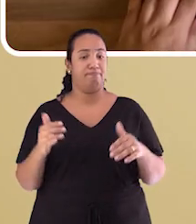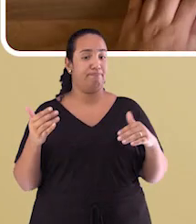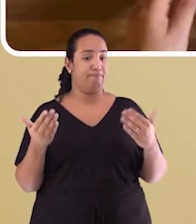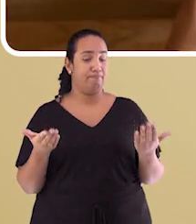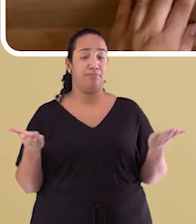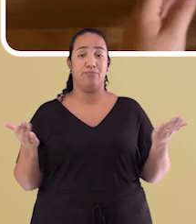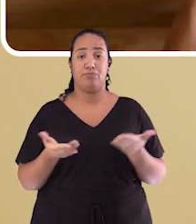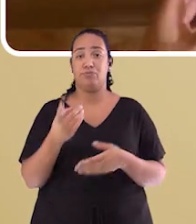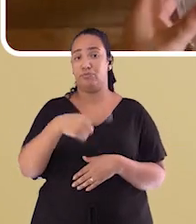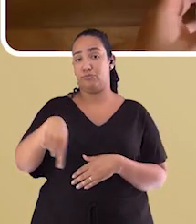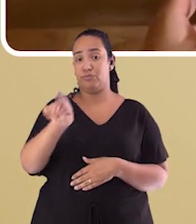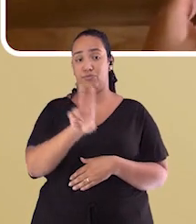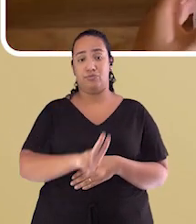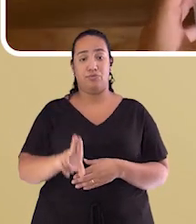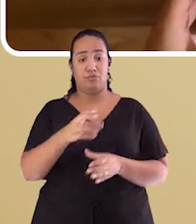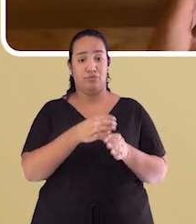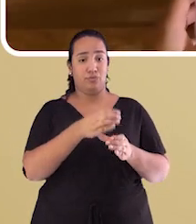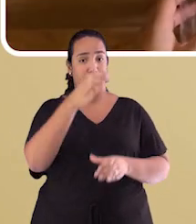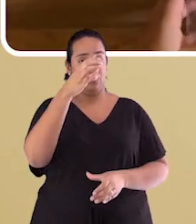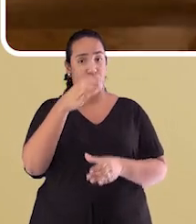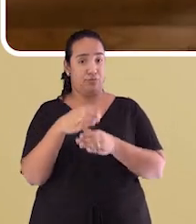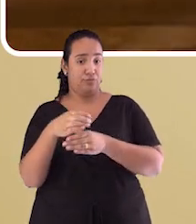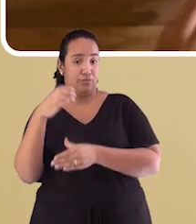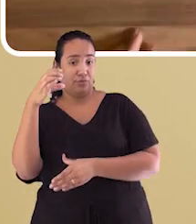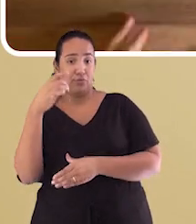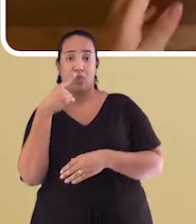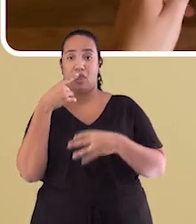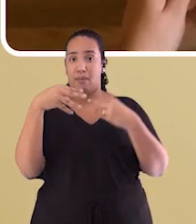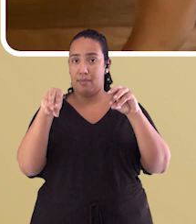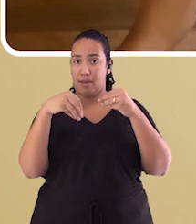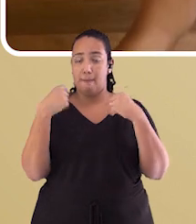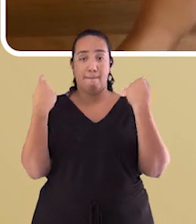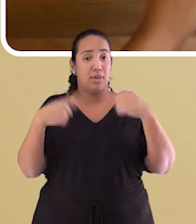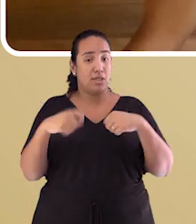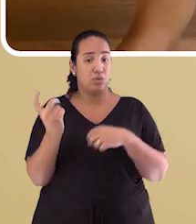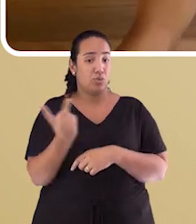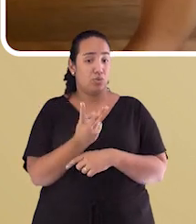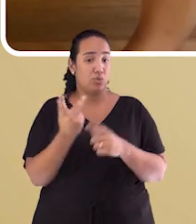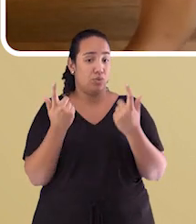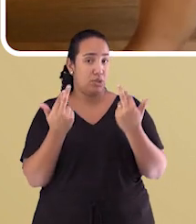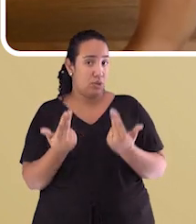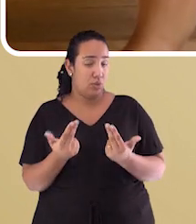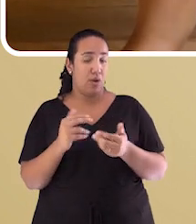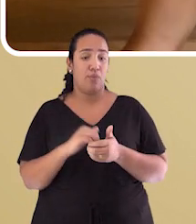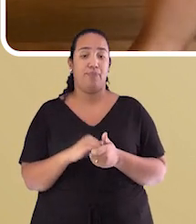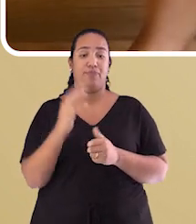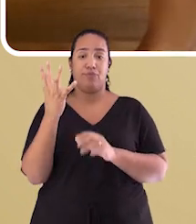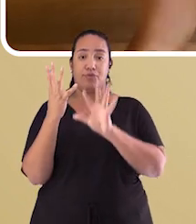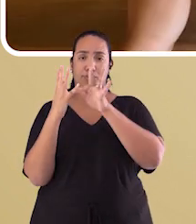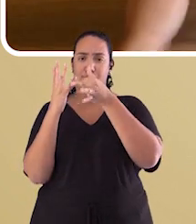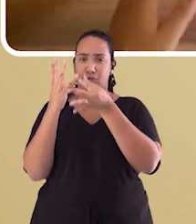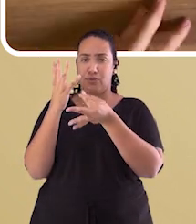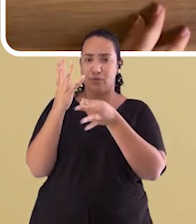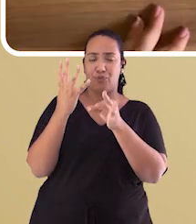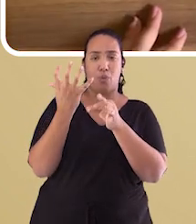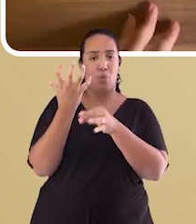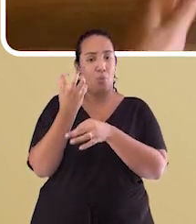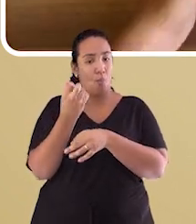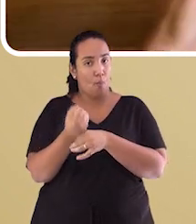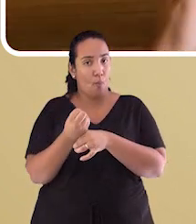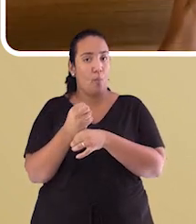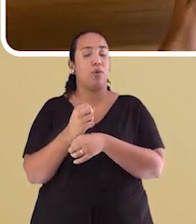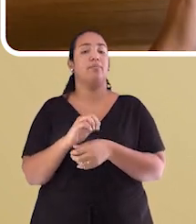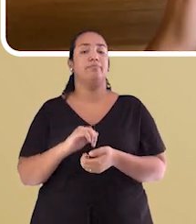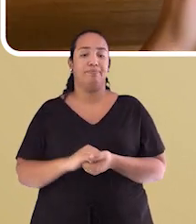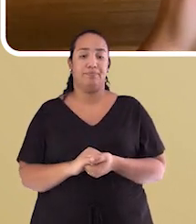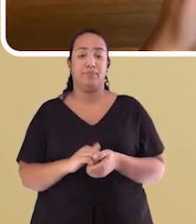nossa composteira nós vamos utilizar 2 litros PET, eles precisam ser iguais. Folhas secas, gramas secas, que vão ser